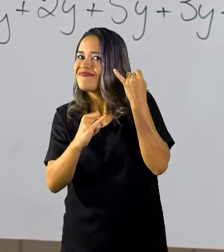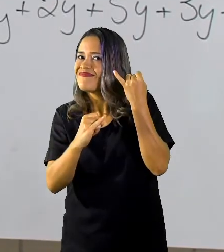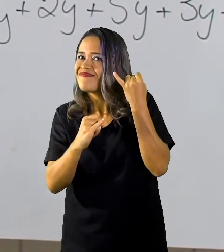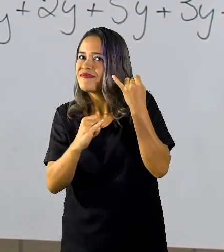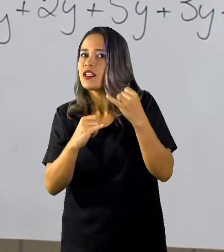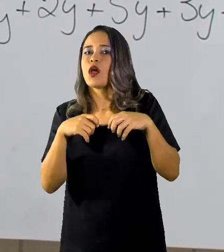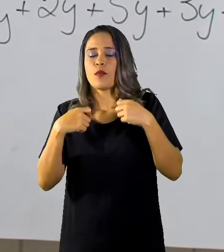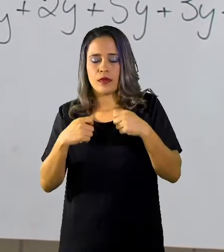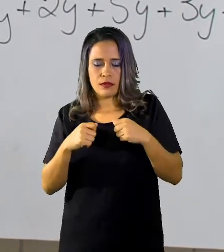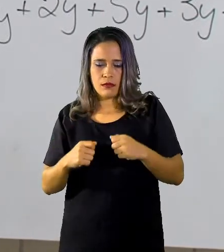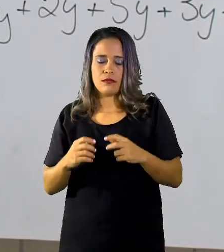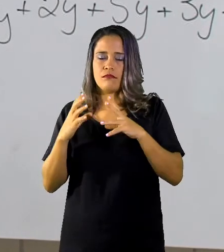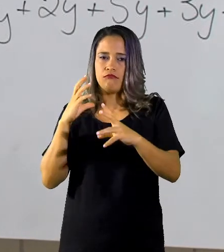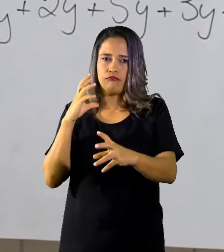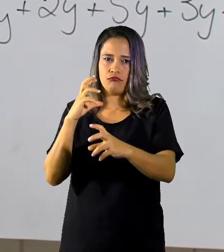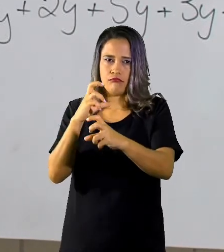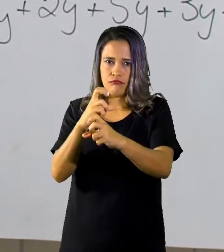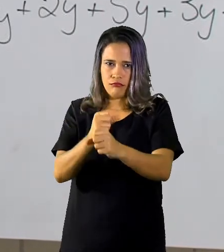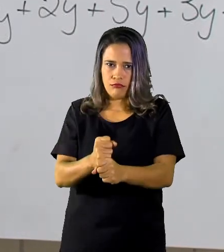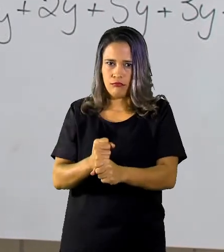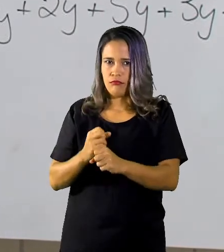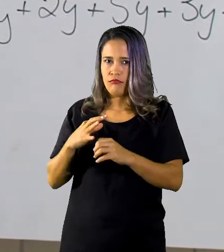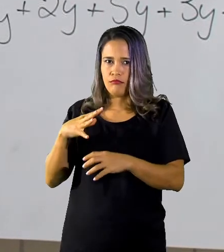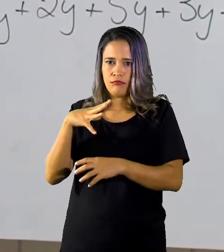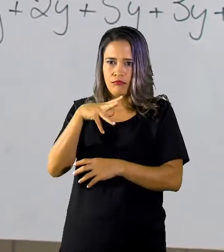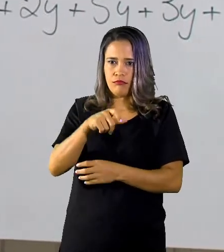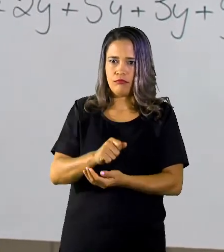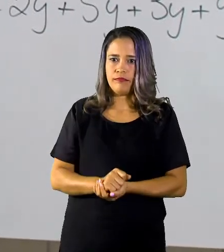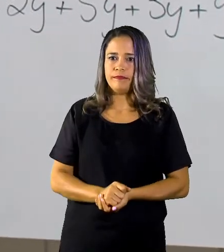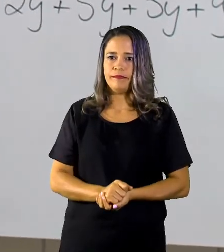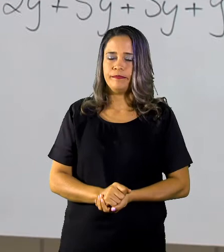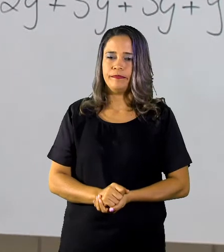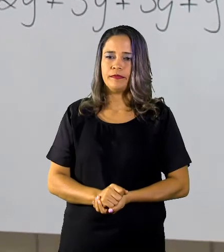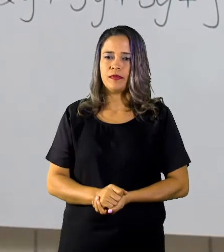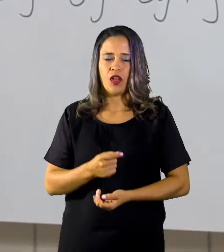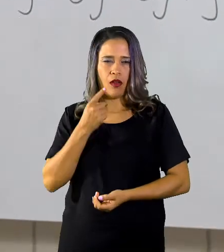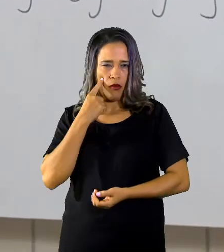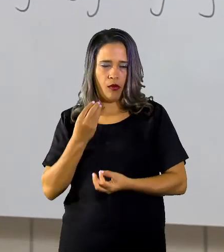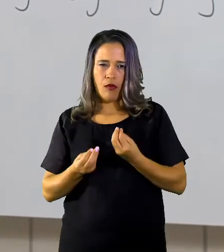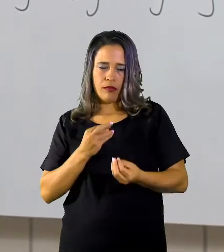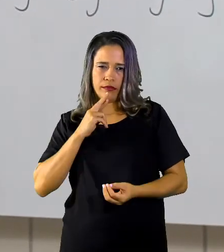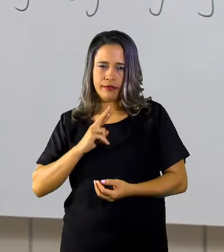os coeficientes desses termos e vai ficar, olha só,